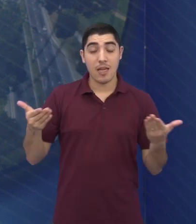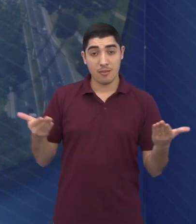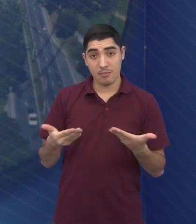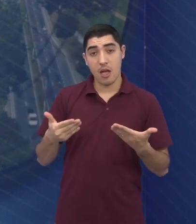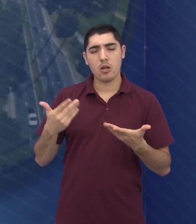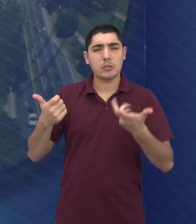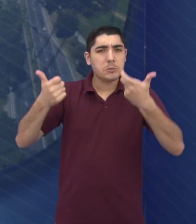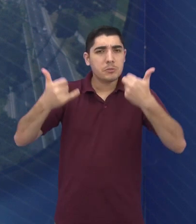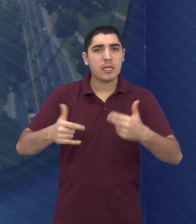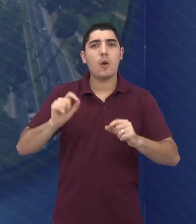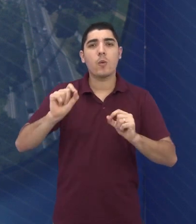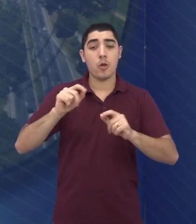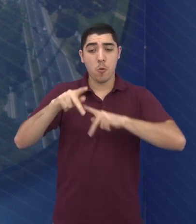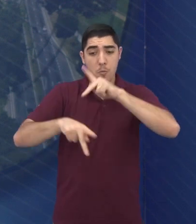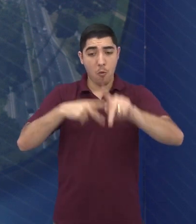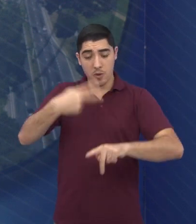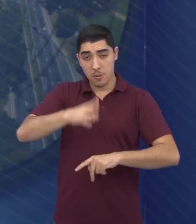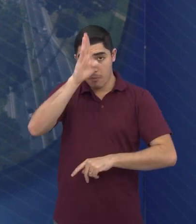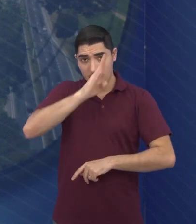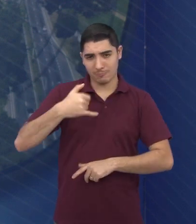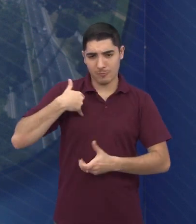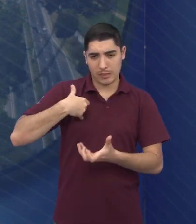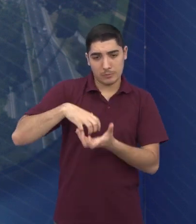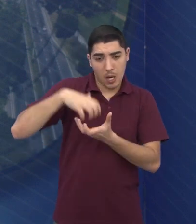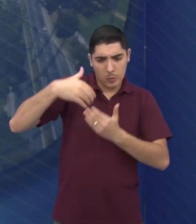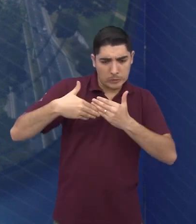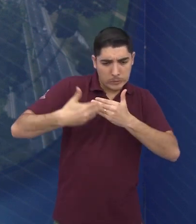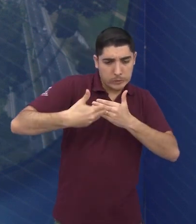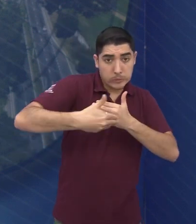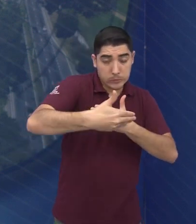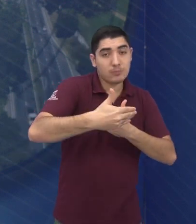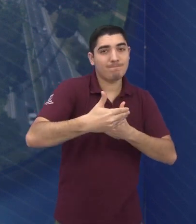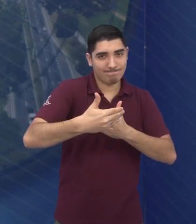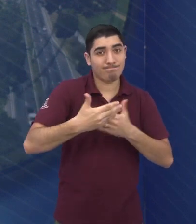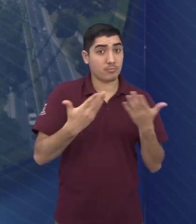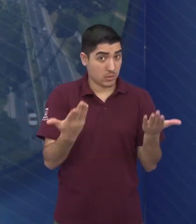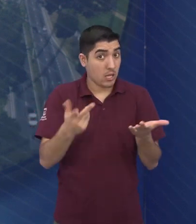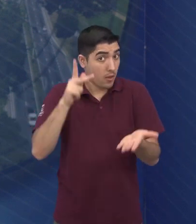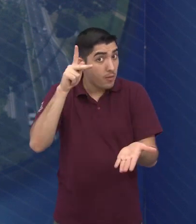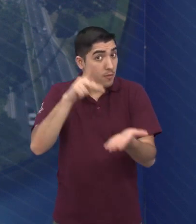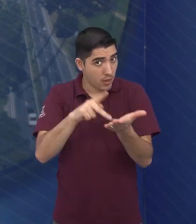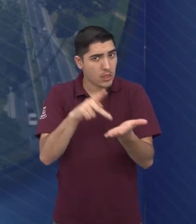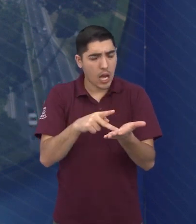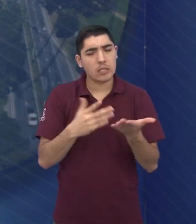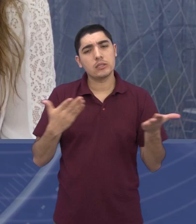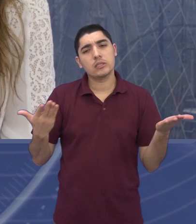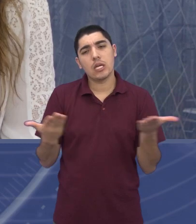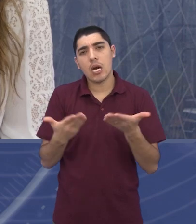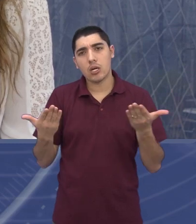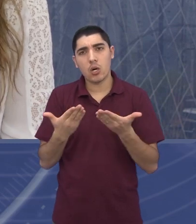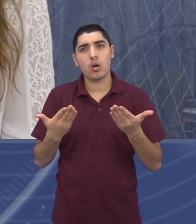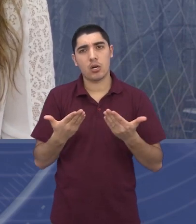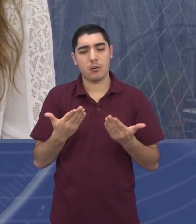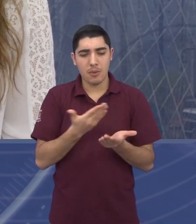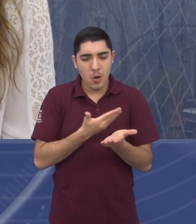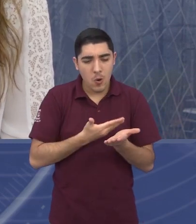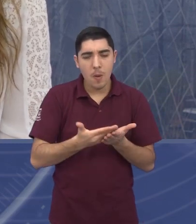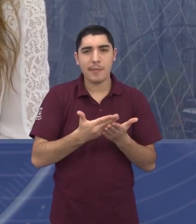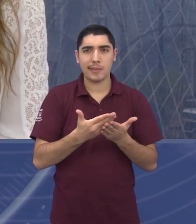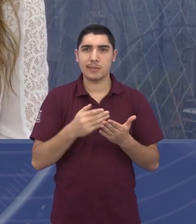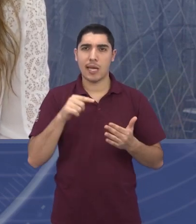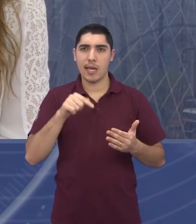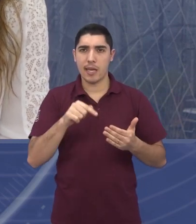sobre o envelhecimento da população brasileira. A gente é real, viu? Tá acontecendo. Débora, para a gente